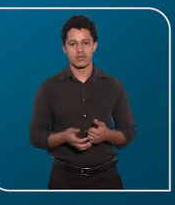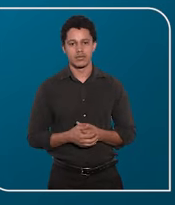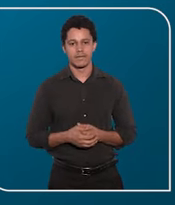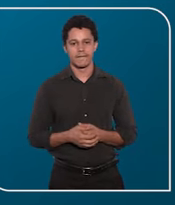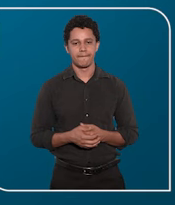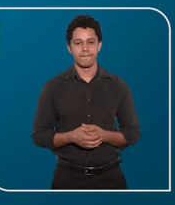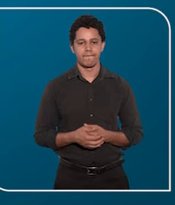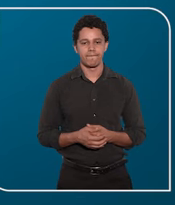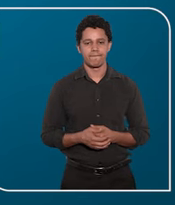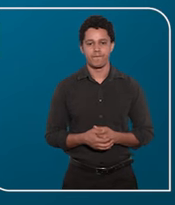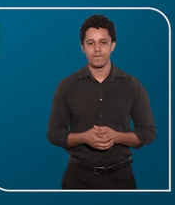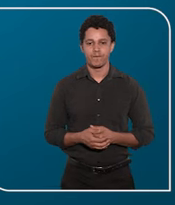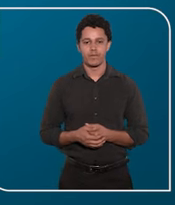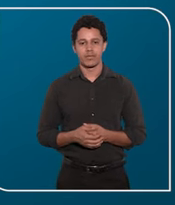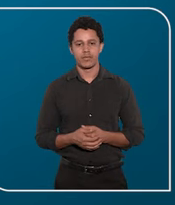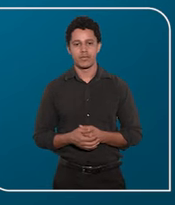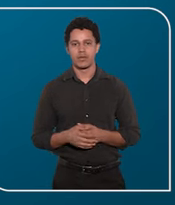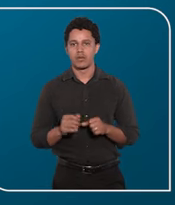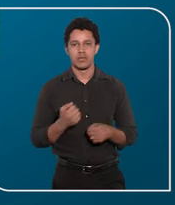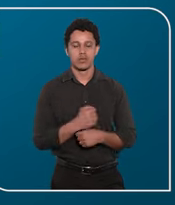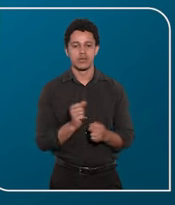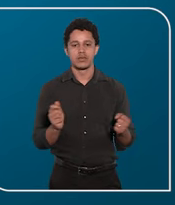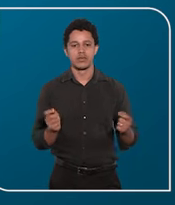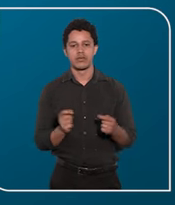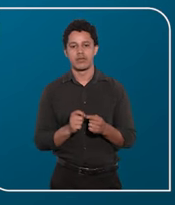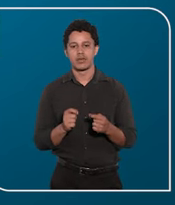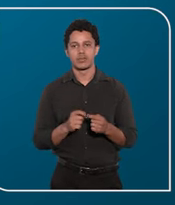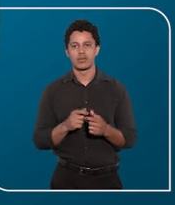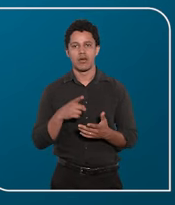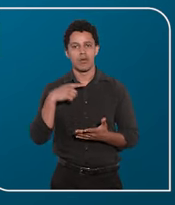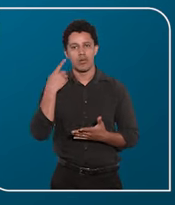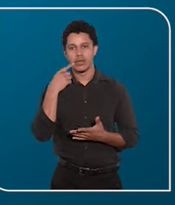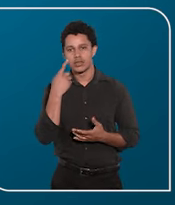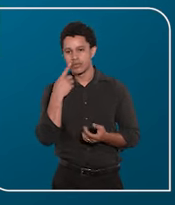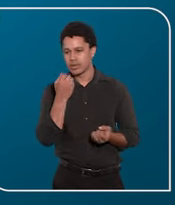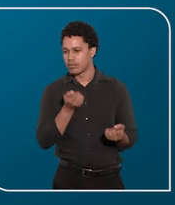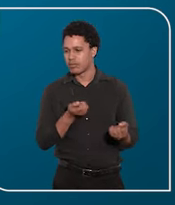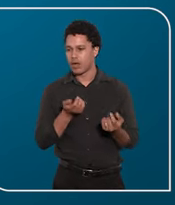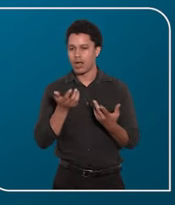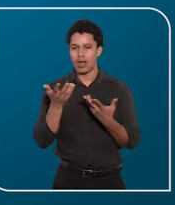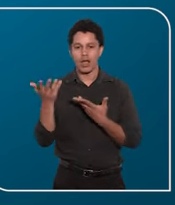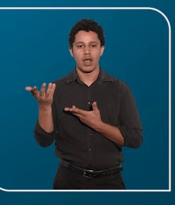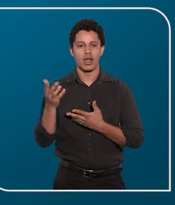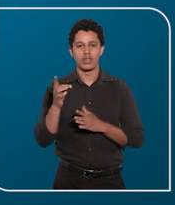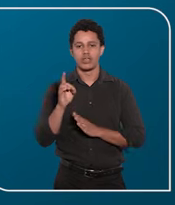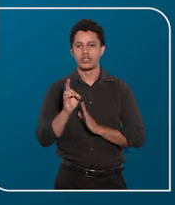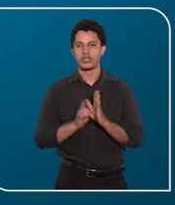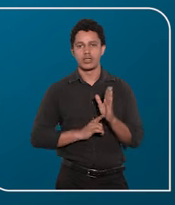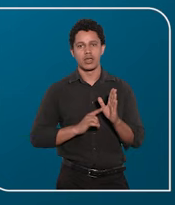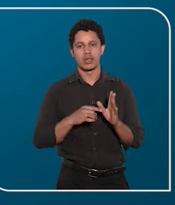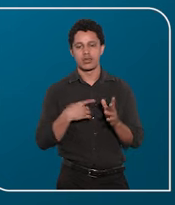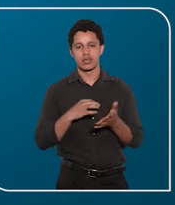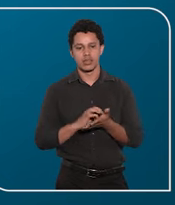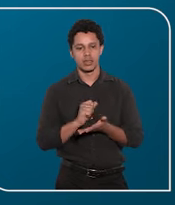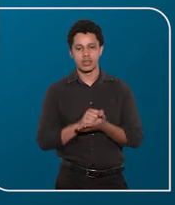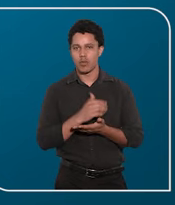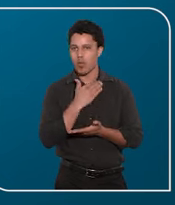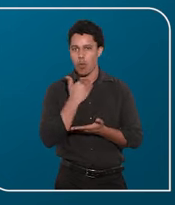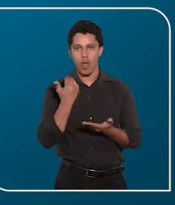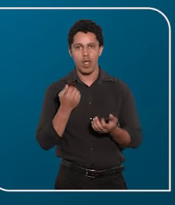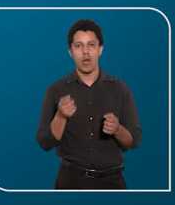fazer com que o advogado transmita, né, gere direito de sucessão na sua inscrição, faleceu,